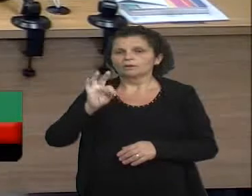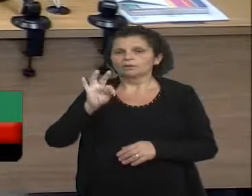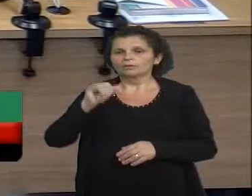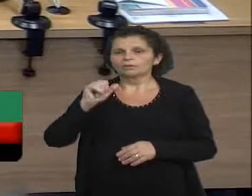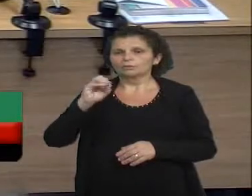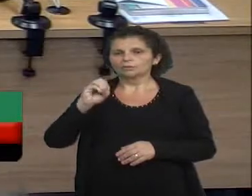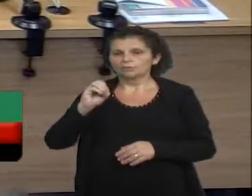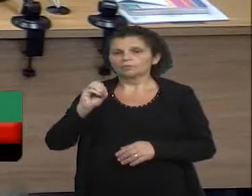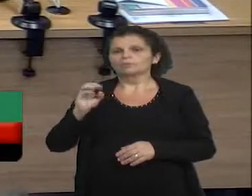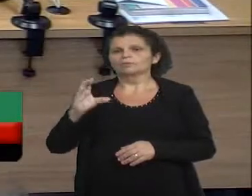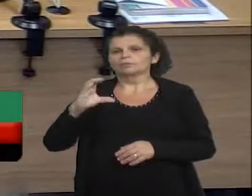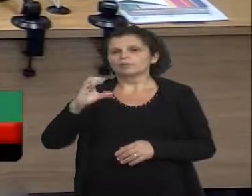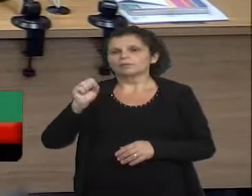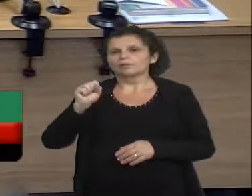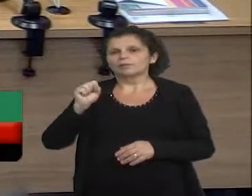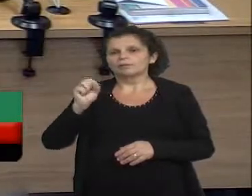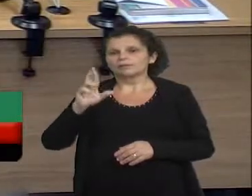Santos.